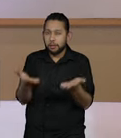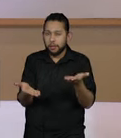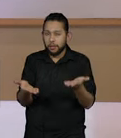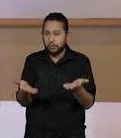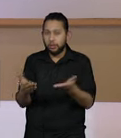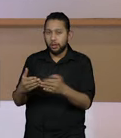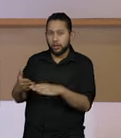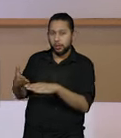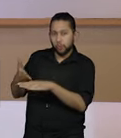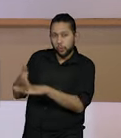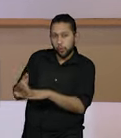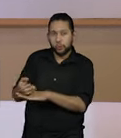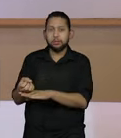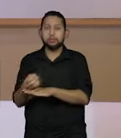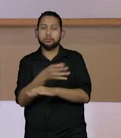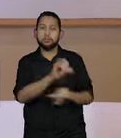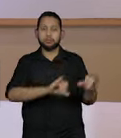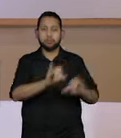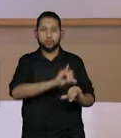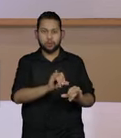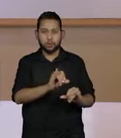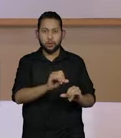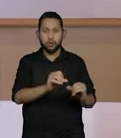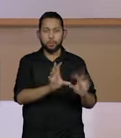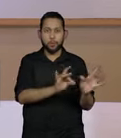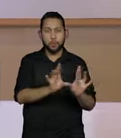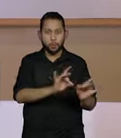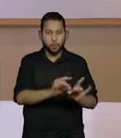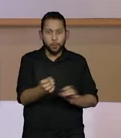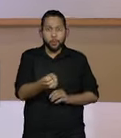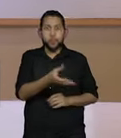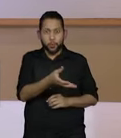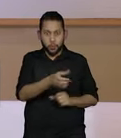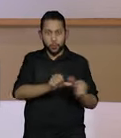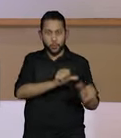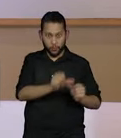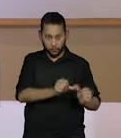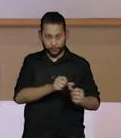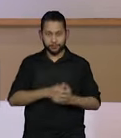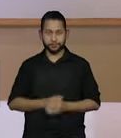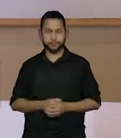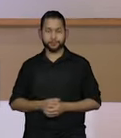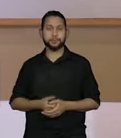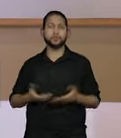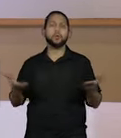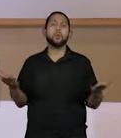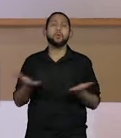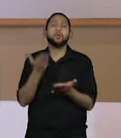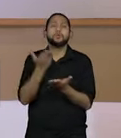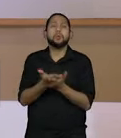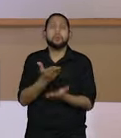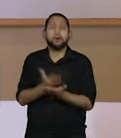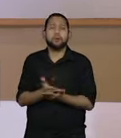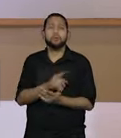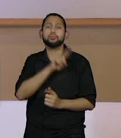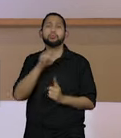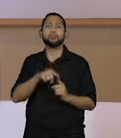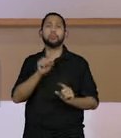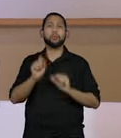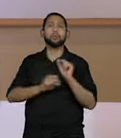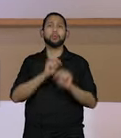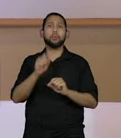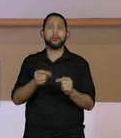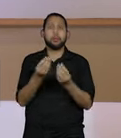balanceadas. Qual o nosso objetivo dessa aula? O objetivo que a gente gostaria mais